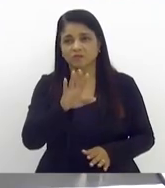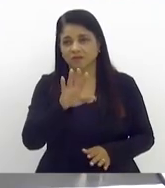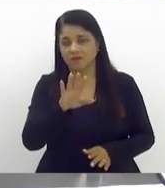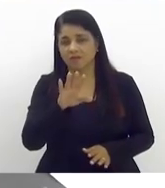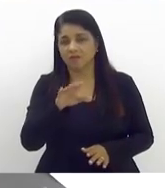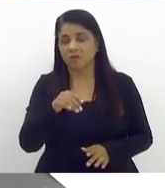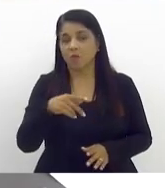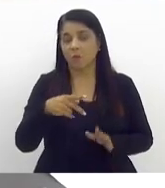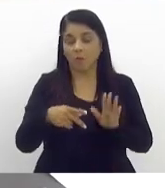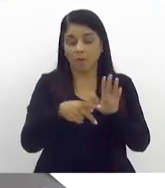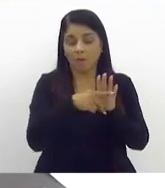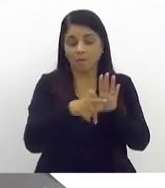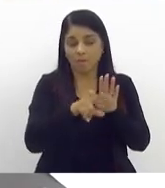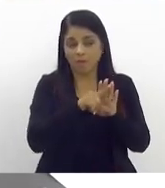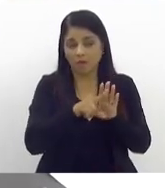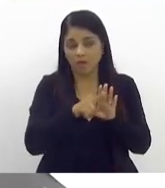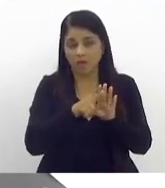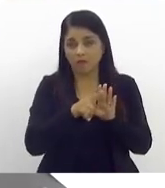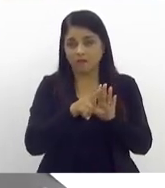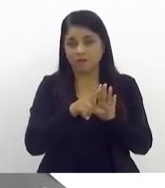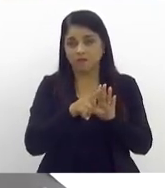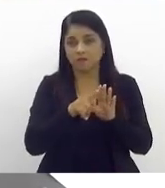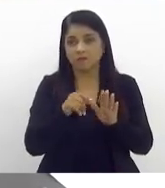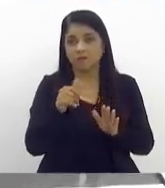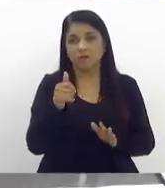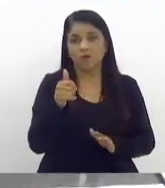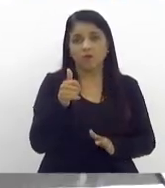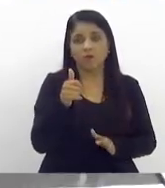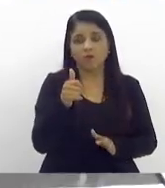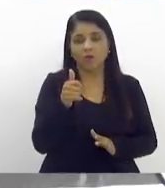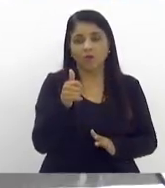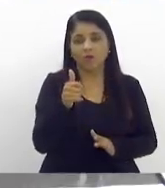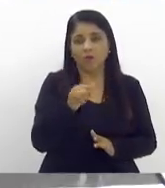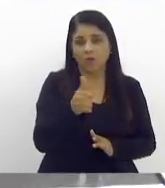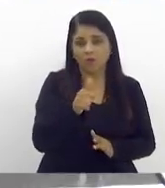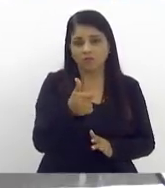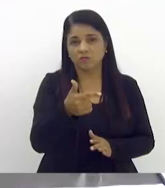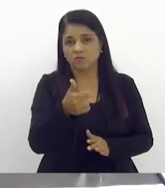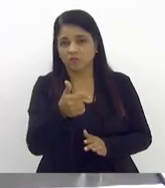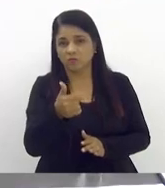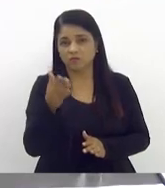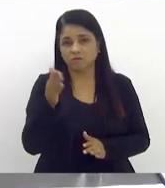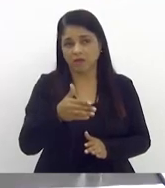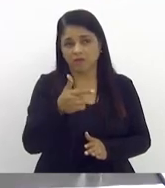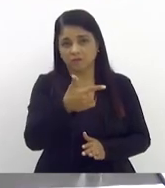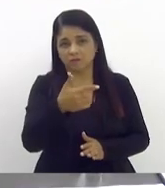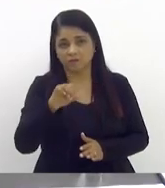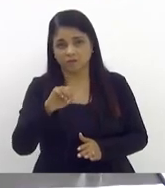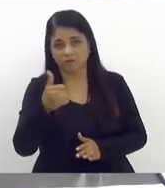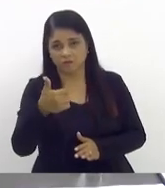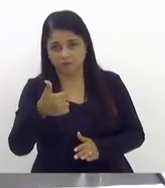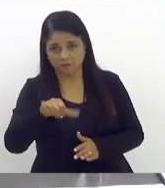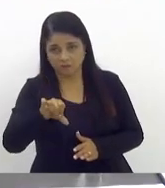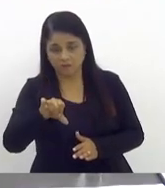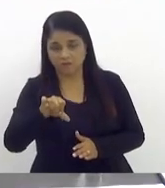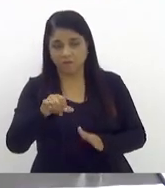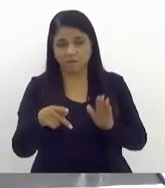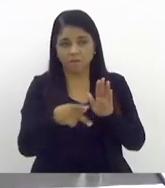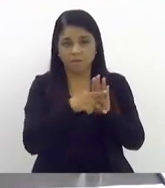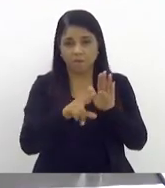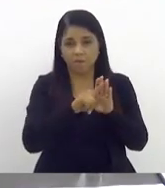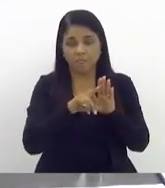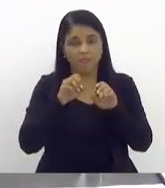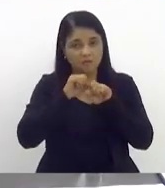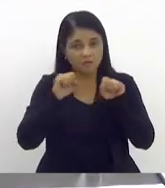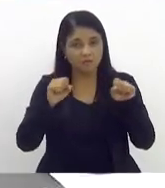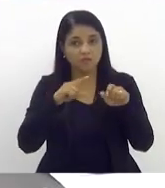novo parecer pela anexação. 11, 12 de 19. Isso. Projeto a vossa assessoria me disse que